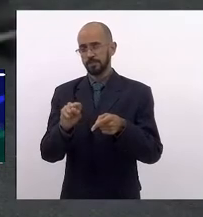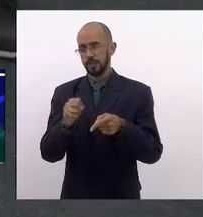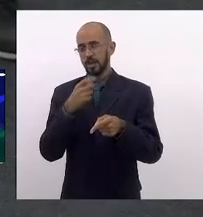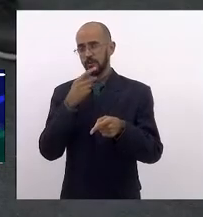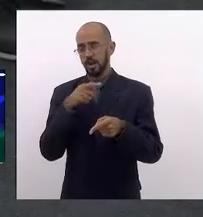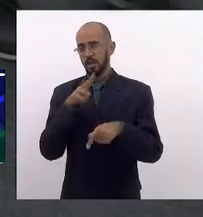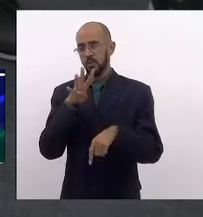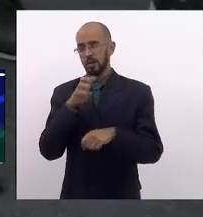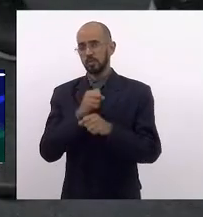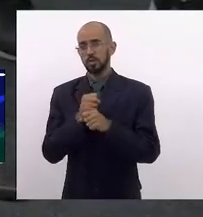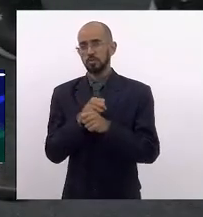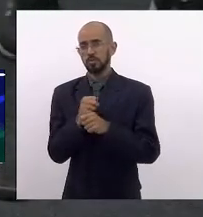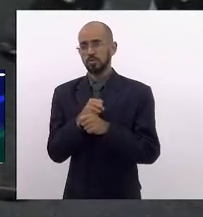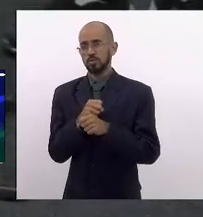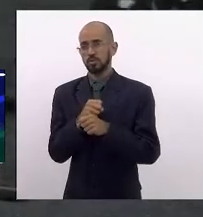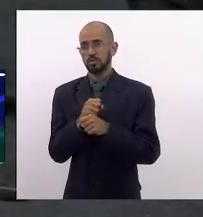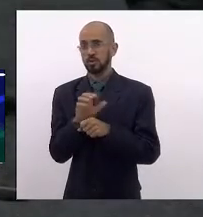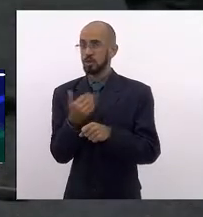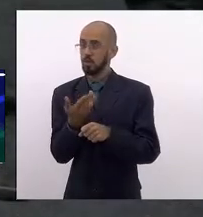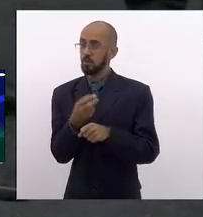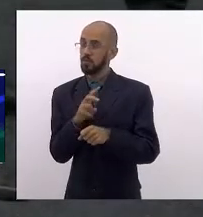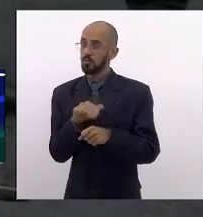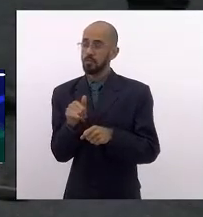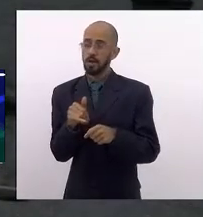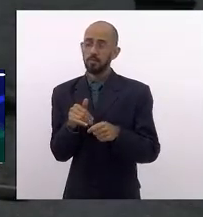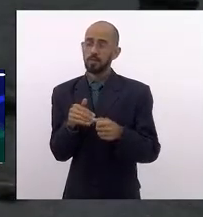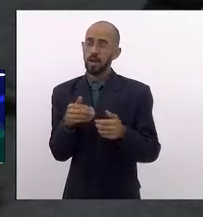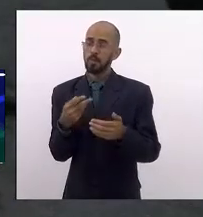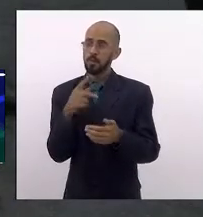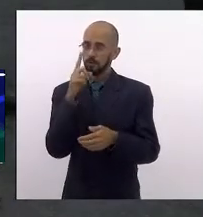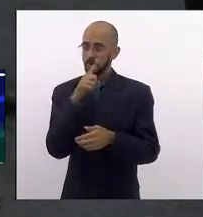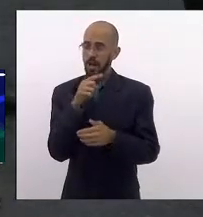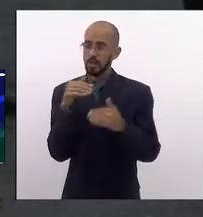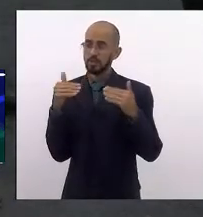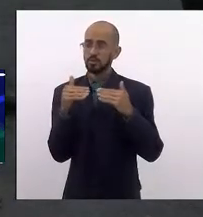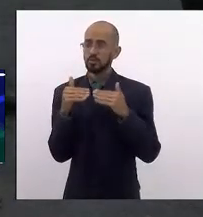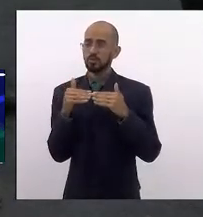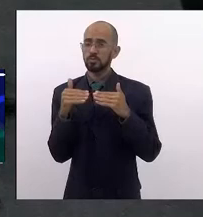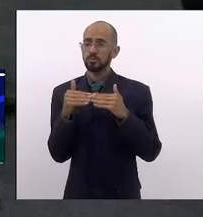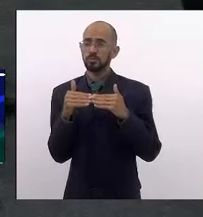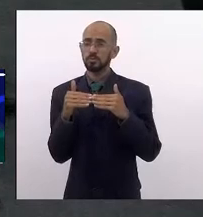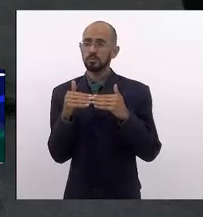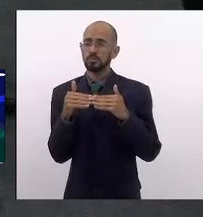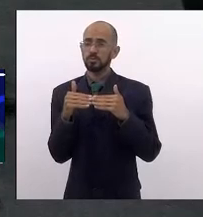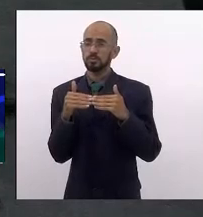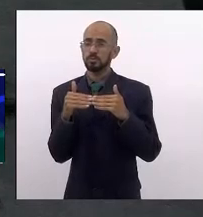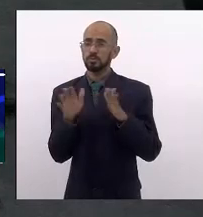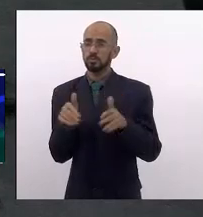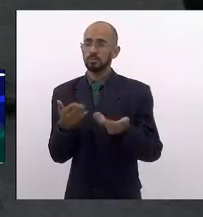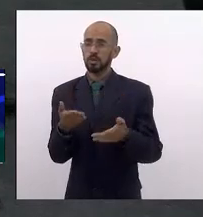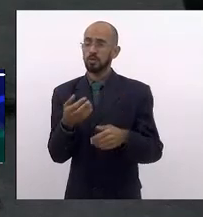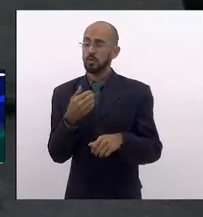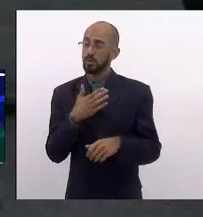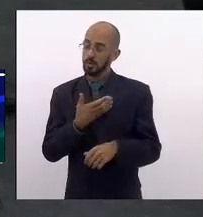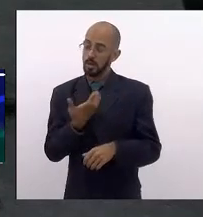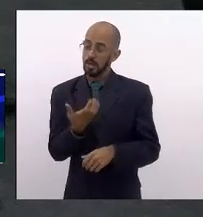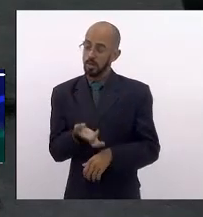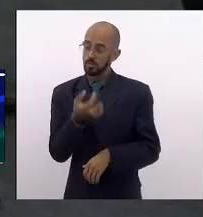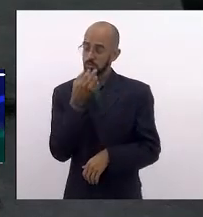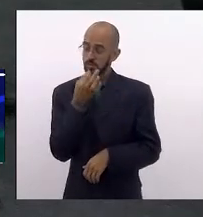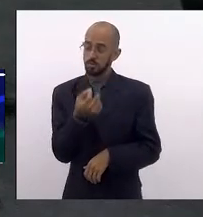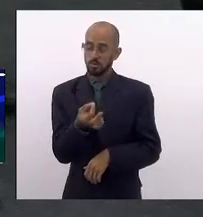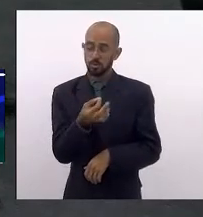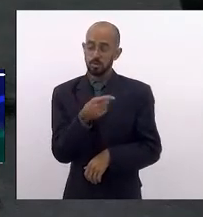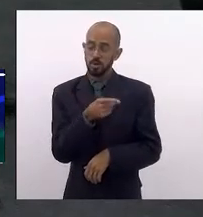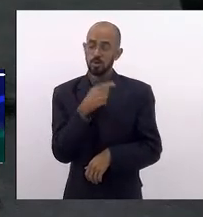quatro anos então vai ficar um erro de conformidade e E então eu queria sugeria